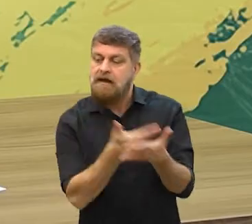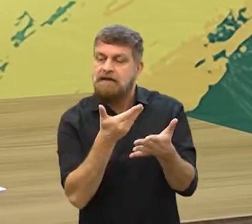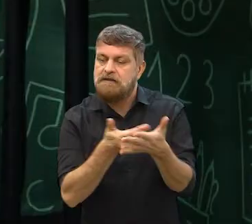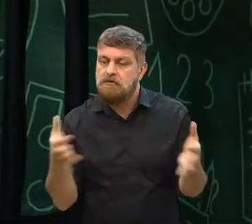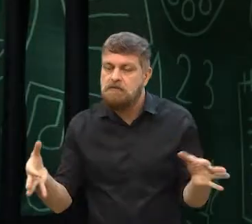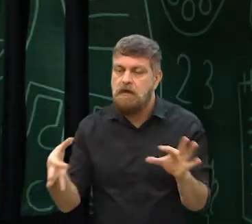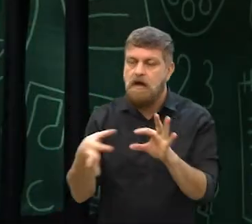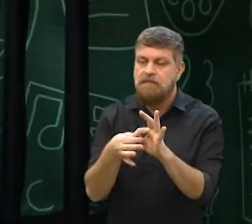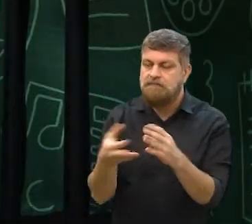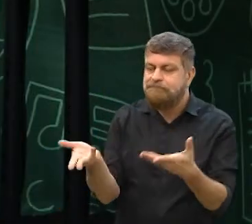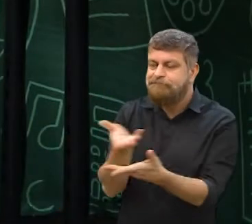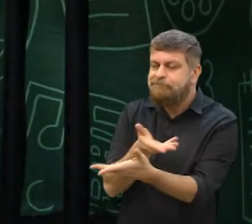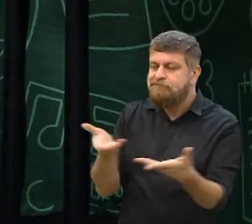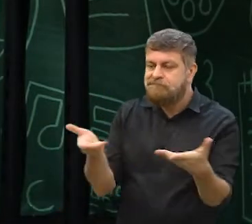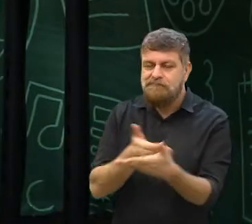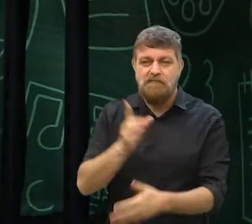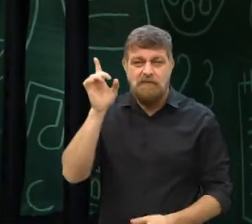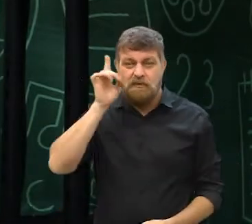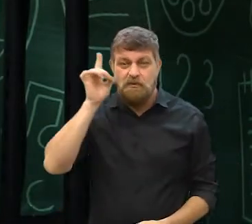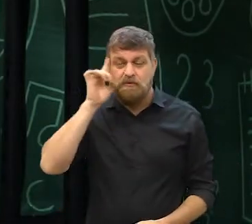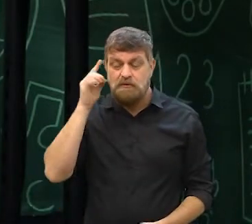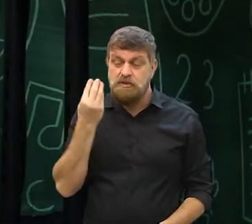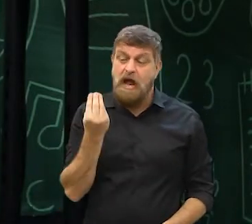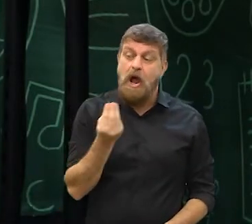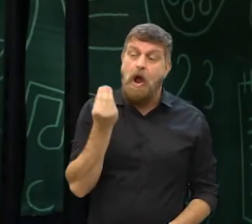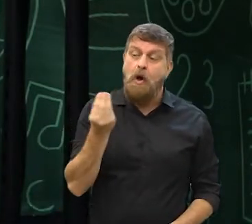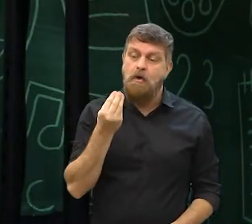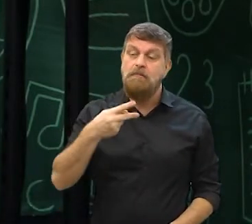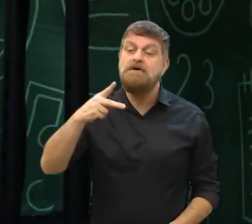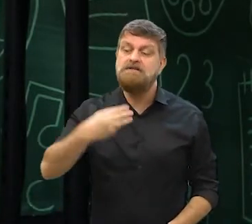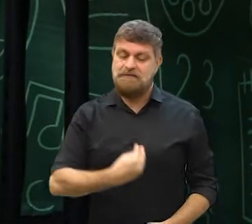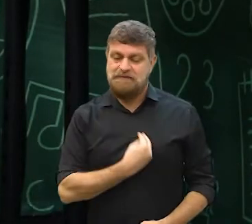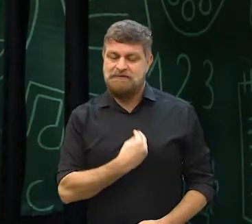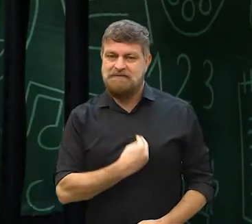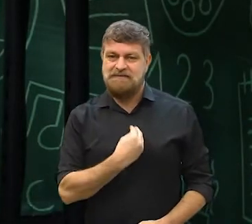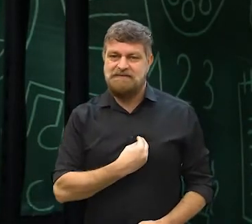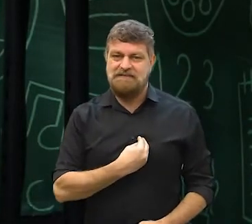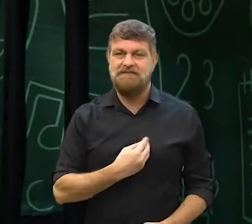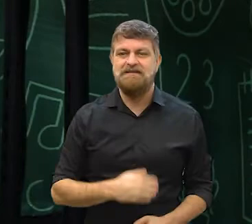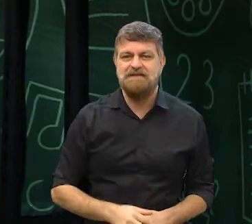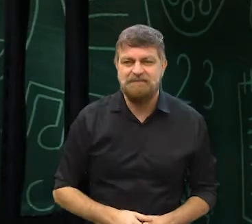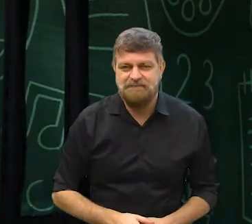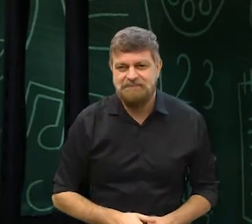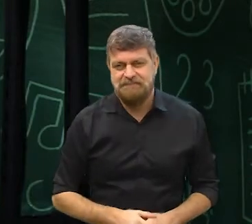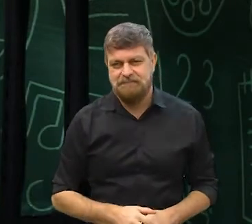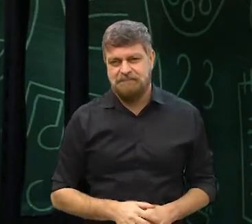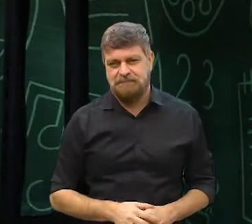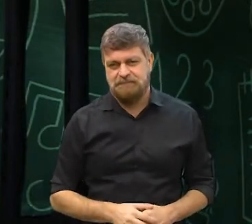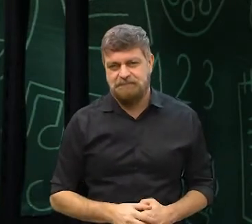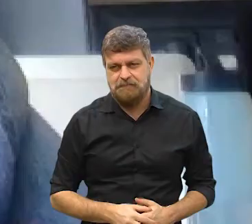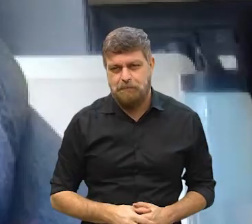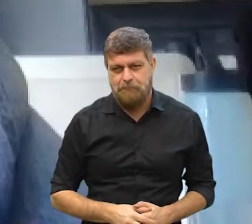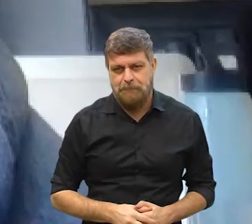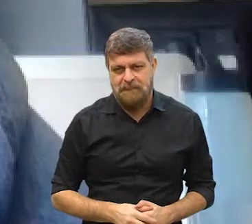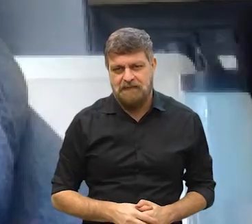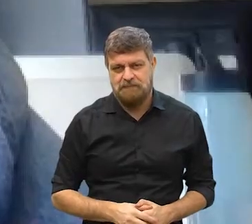estudos, com o dia a dia na sua casa, sua rotina? Como que é isso para você?